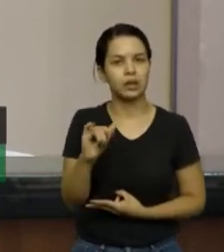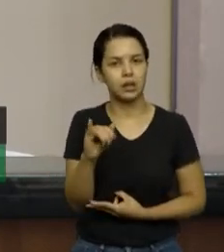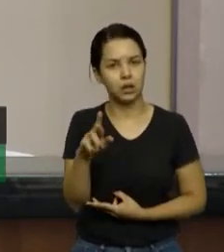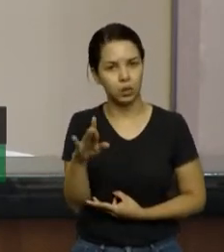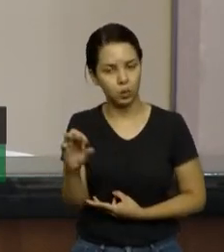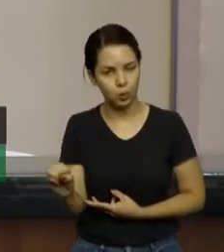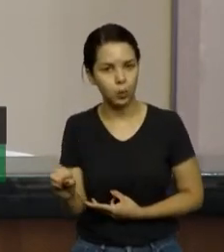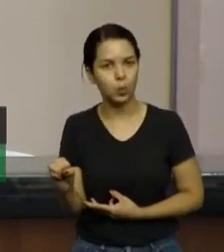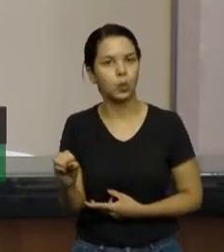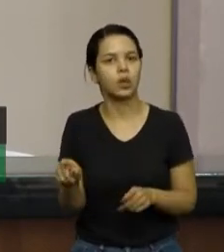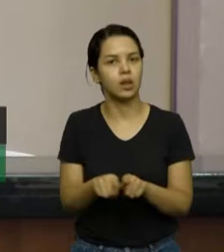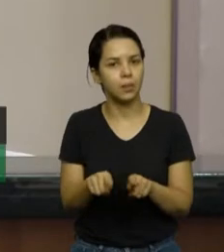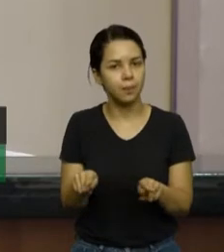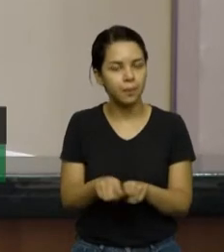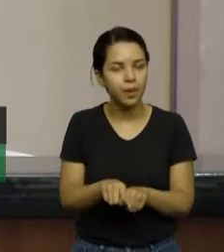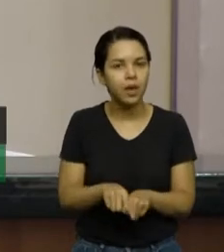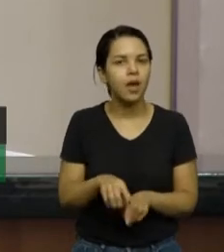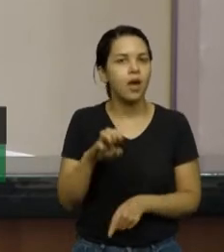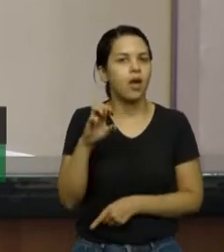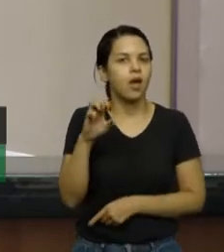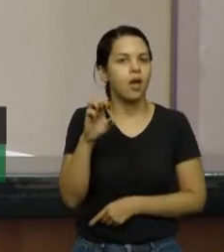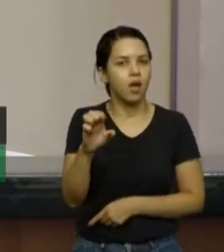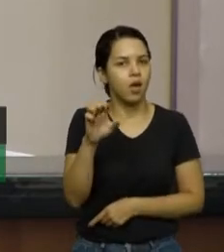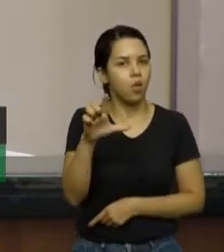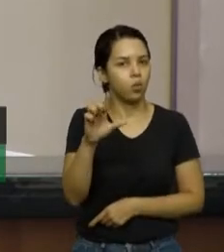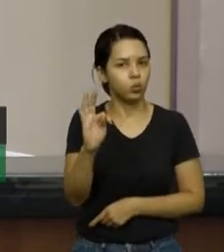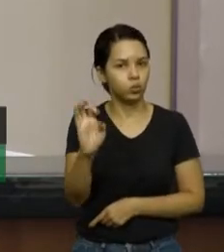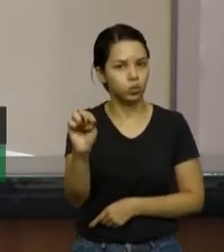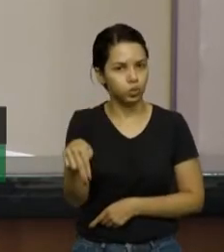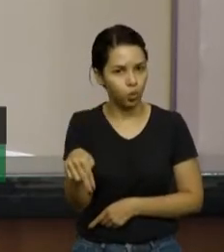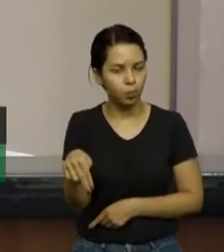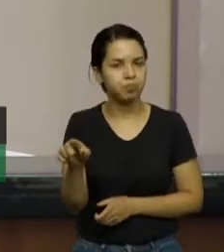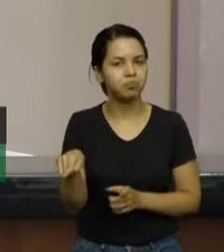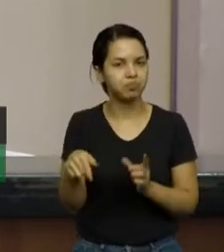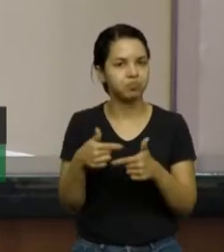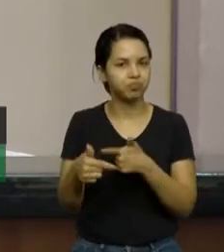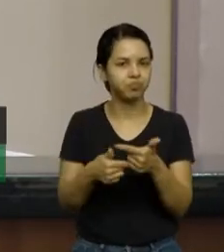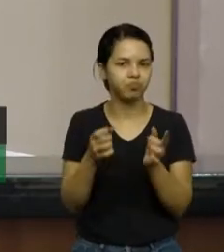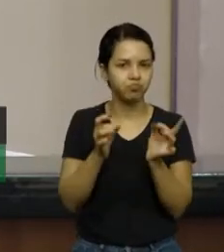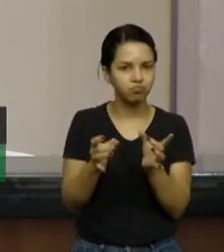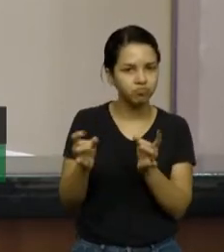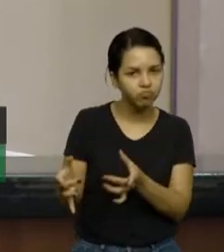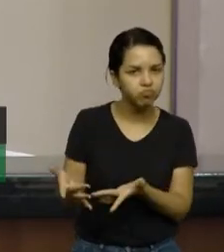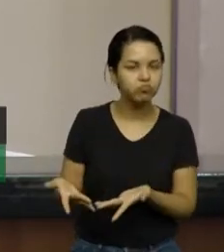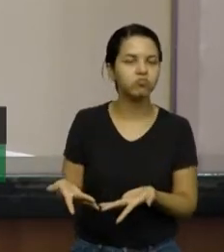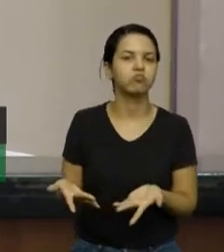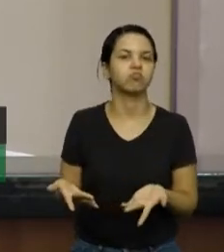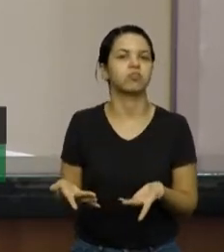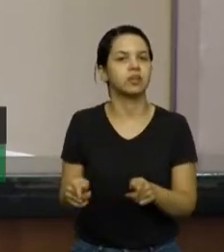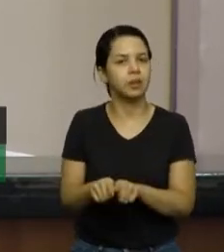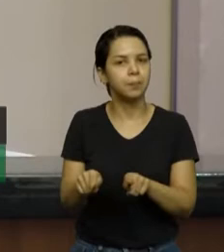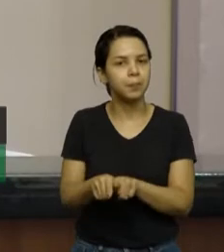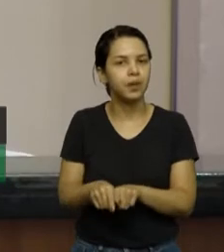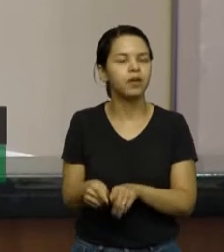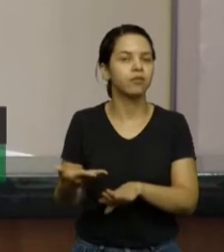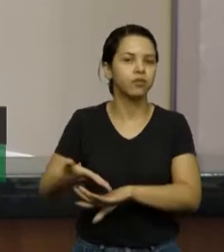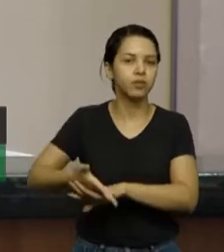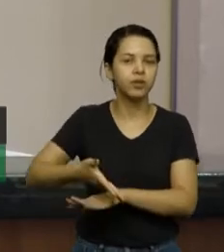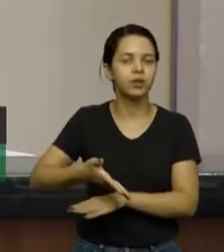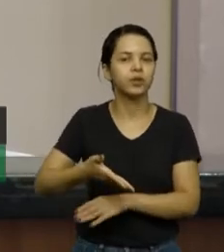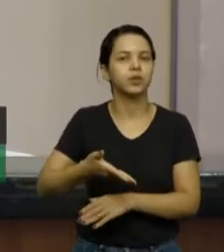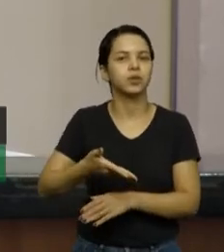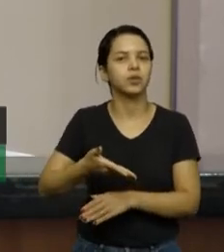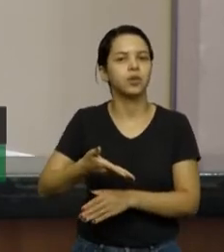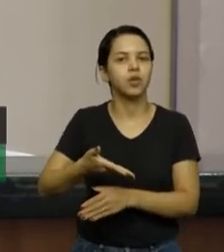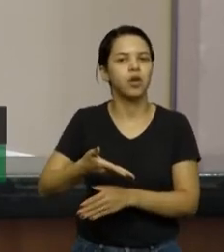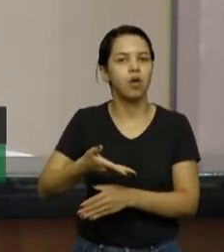o Elton Roberto Ross, que é comerciante e também acompanha um pleitos do